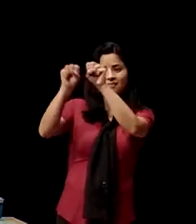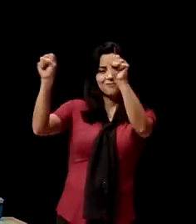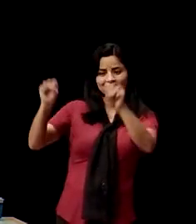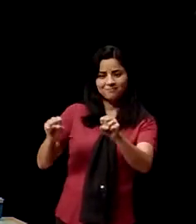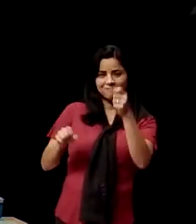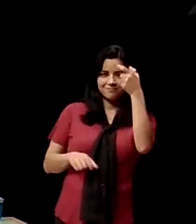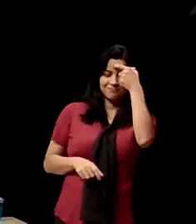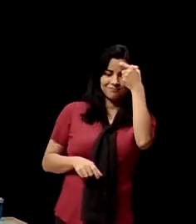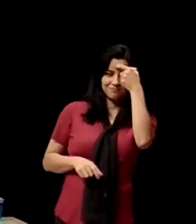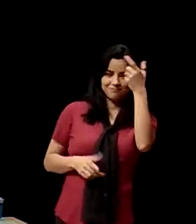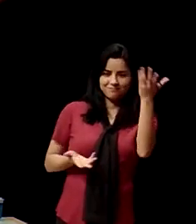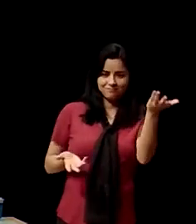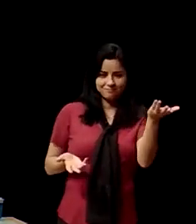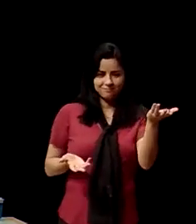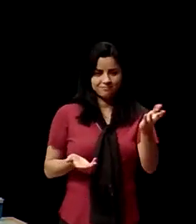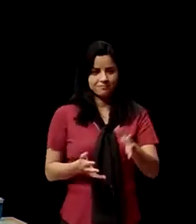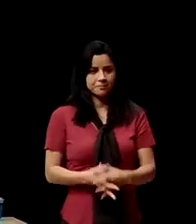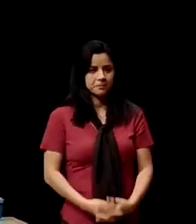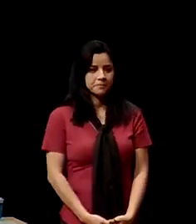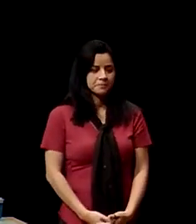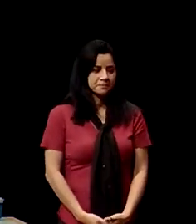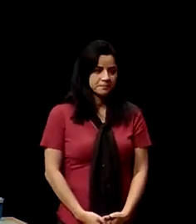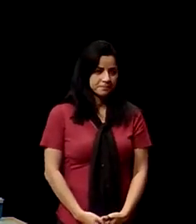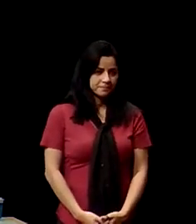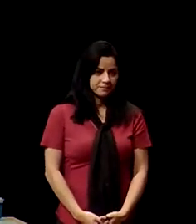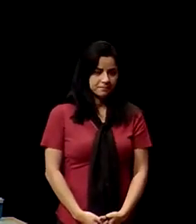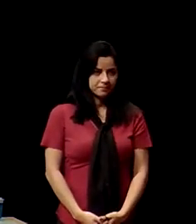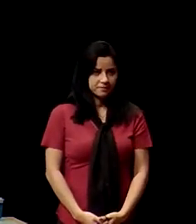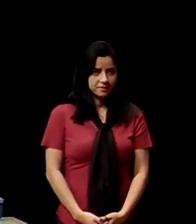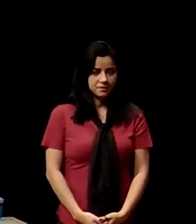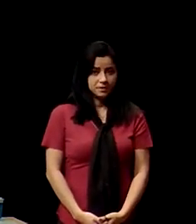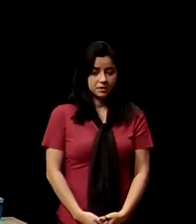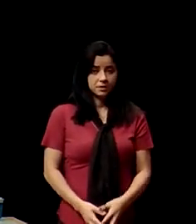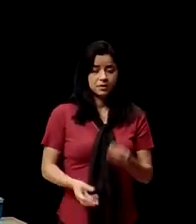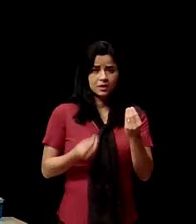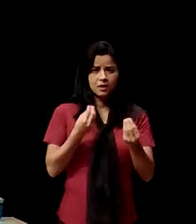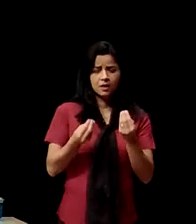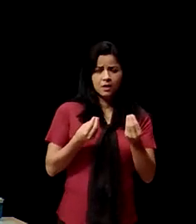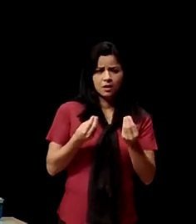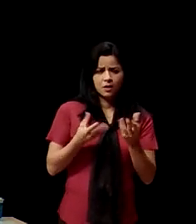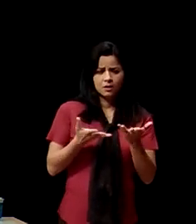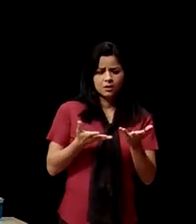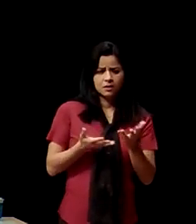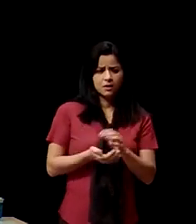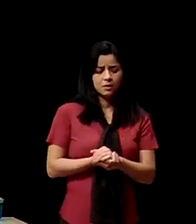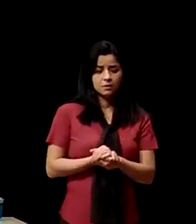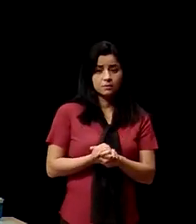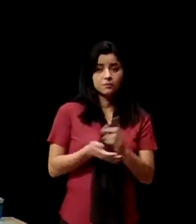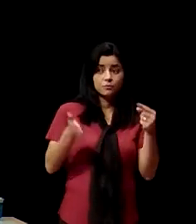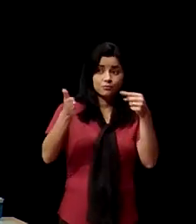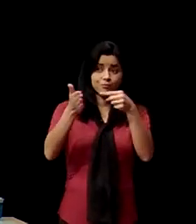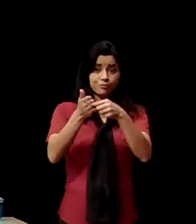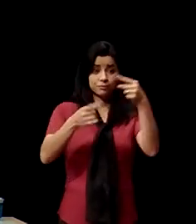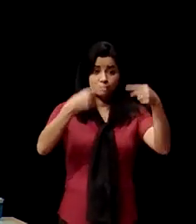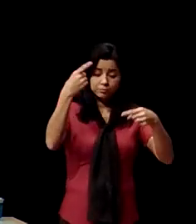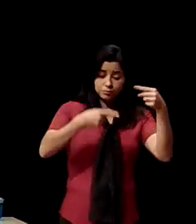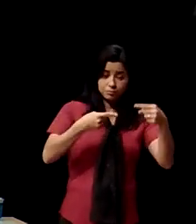intelectual. Concerning its political mission. Com relação à sua missão